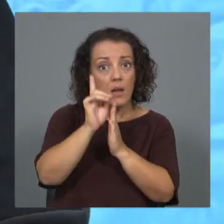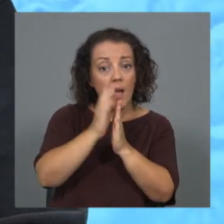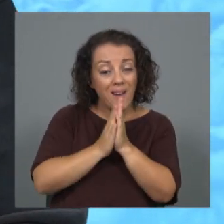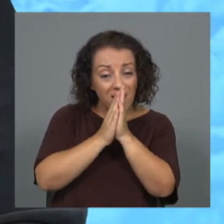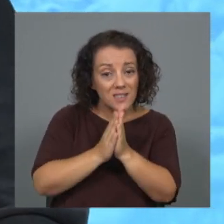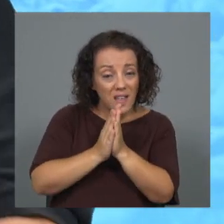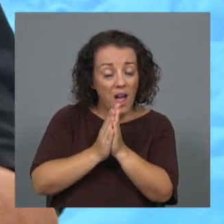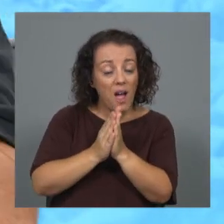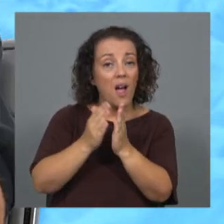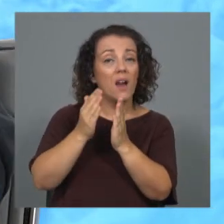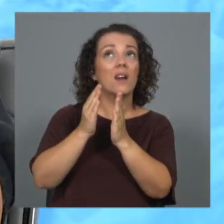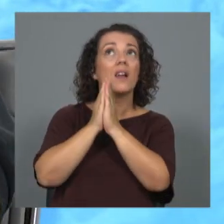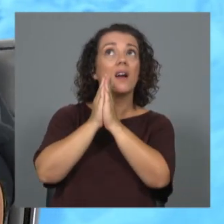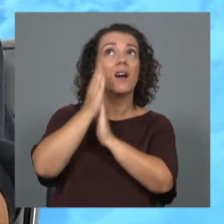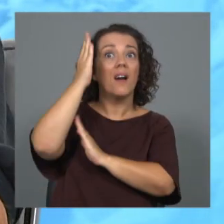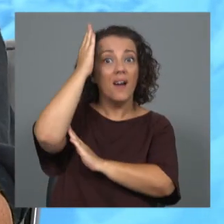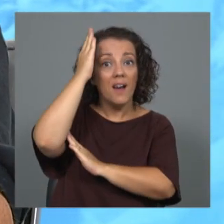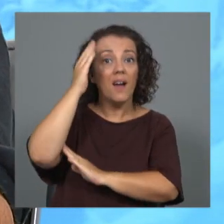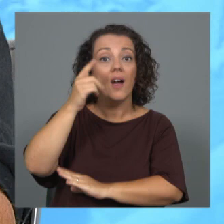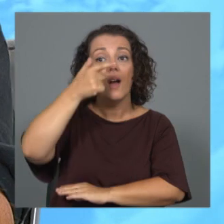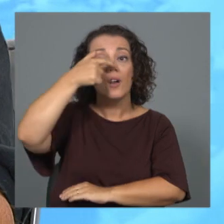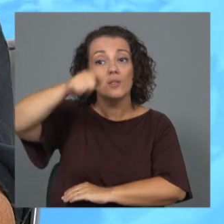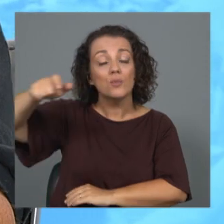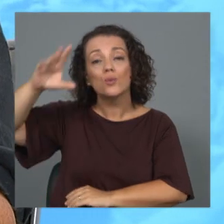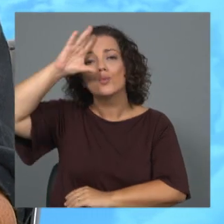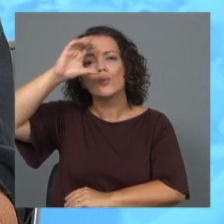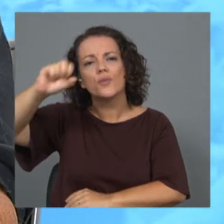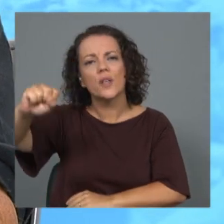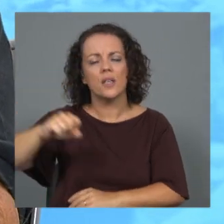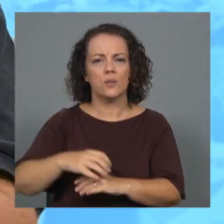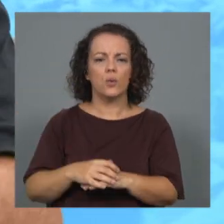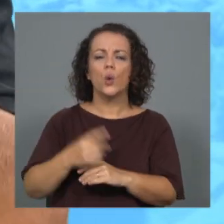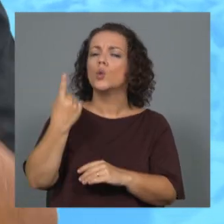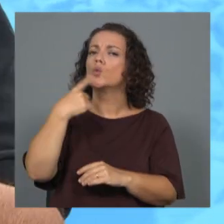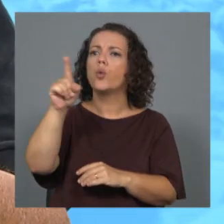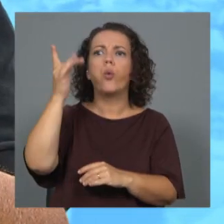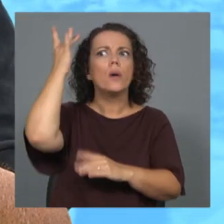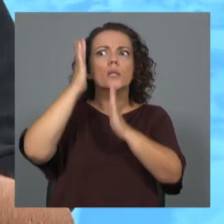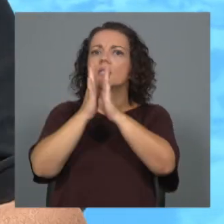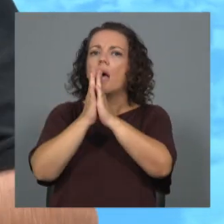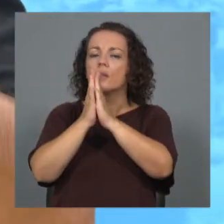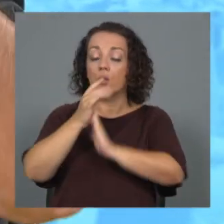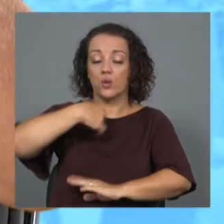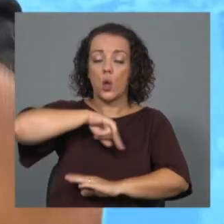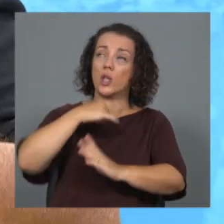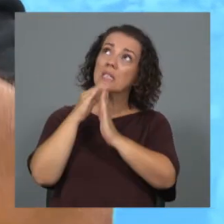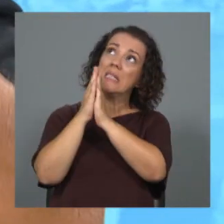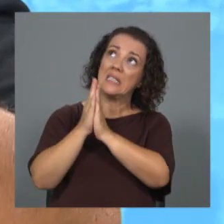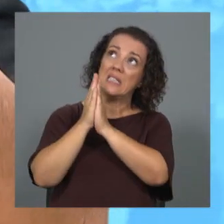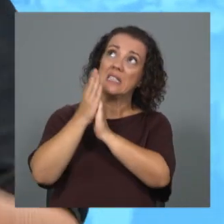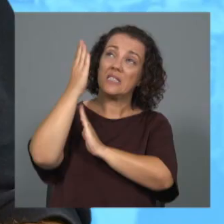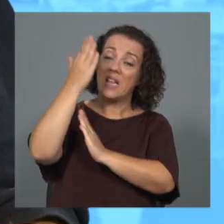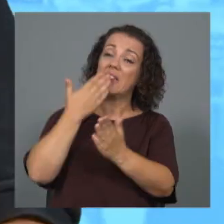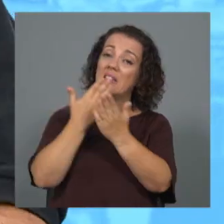governos. Não é sacralizar os governos. É rezar para que eles tomem